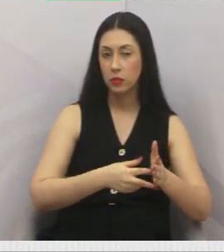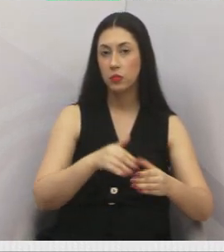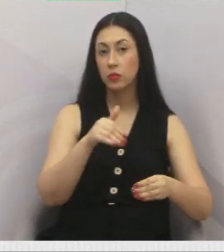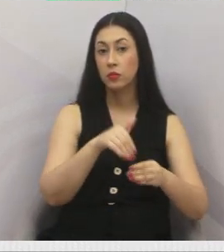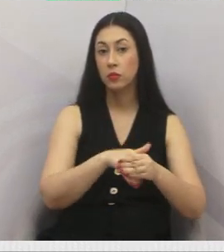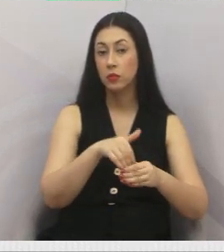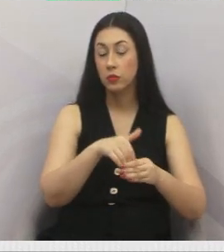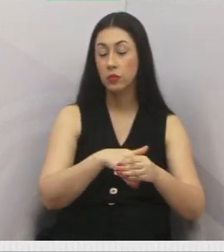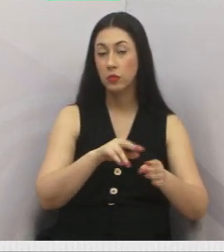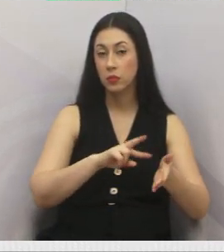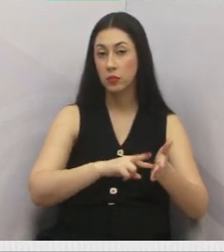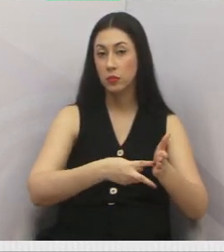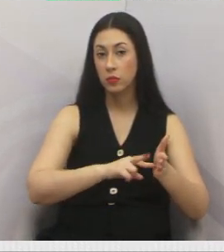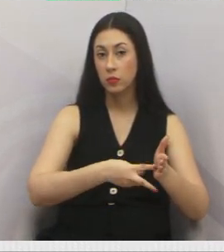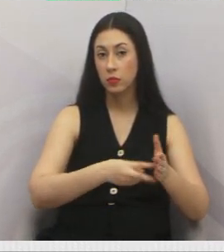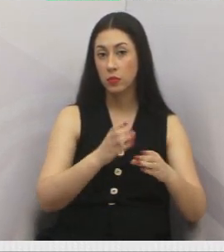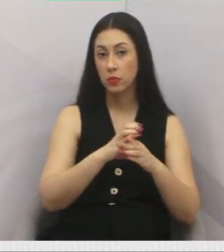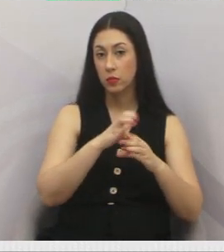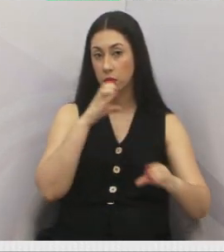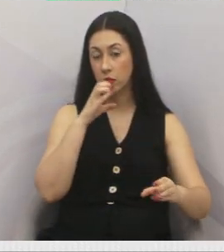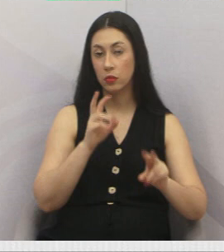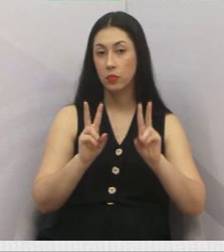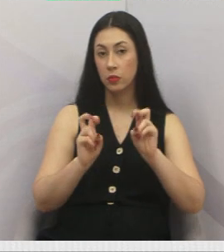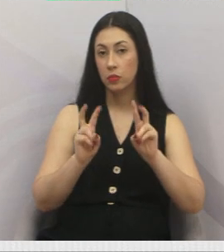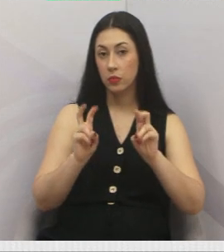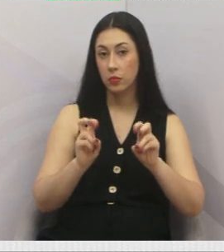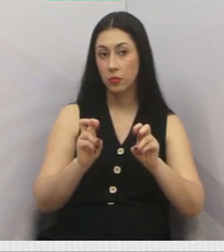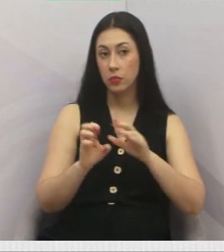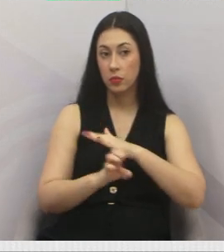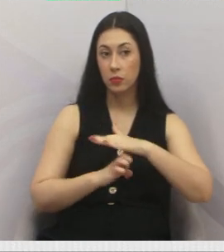sindical. Um voto para sindicatos de engenheiros.